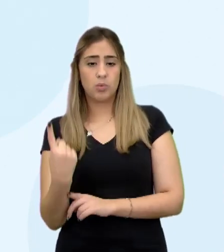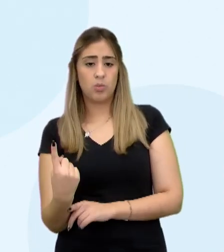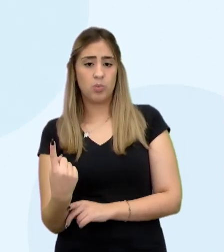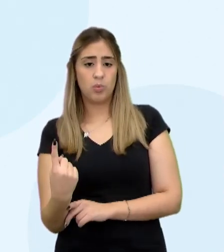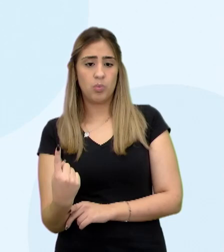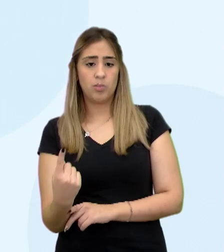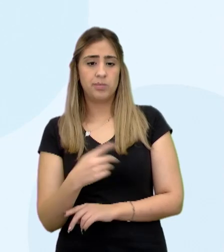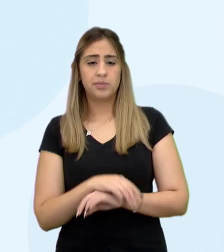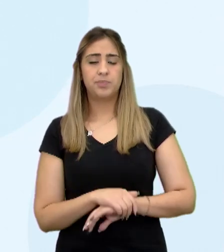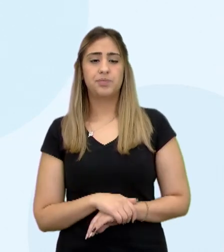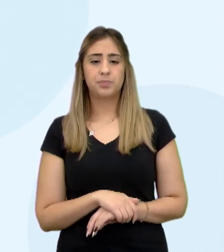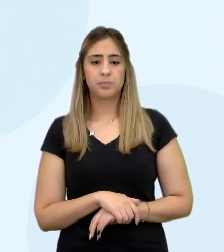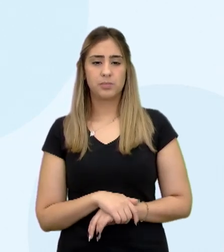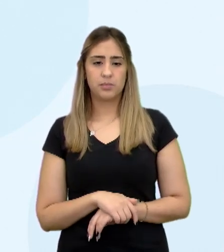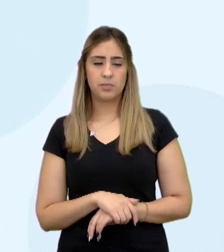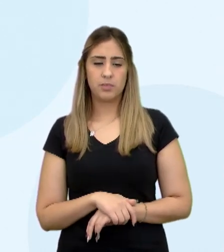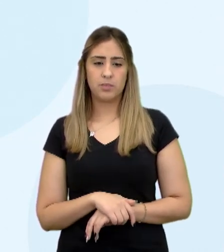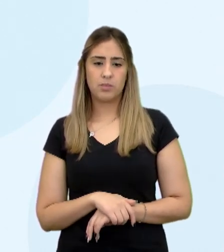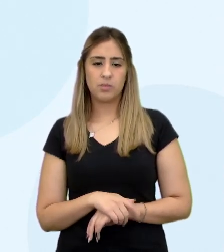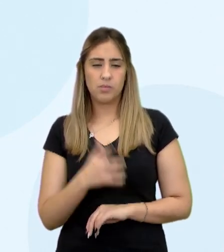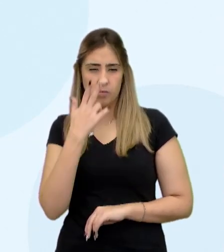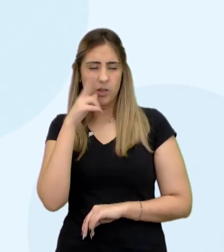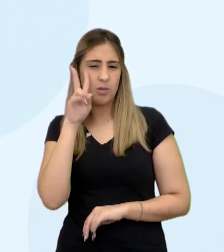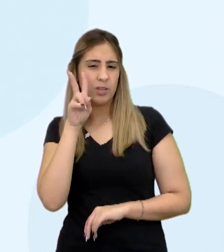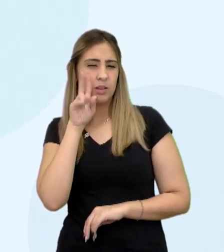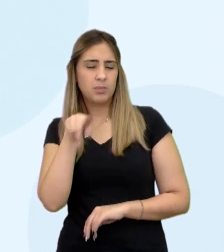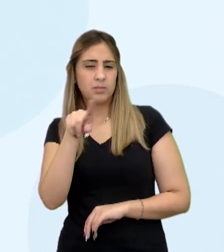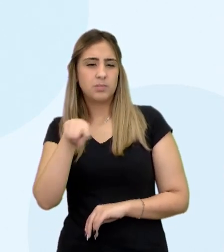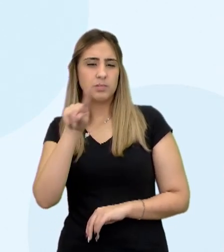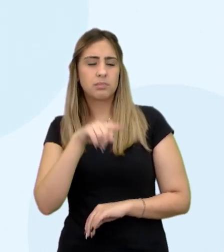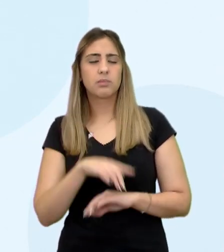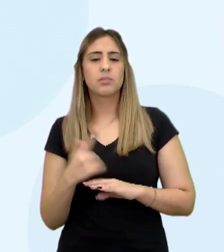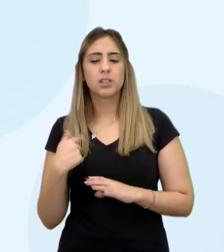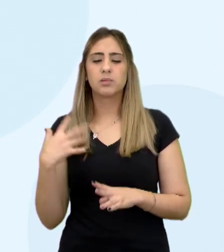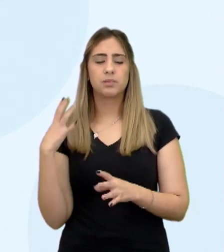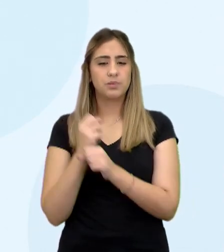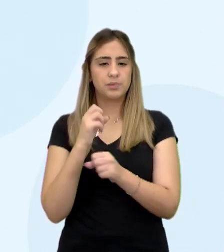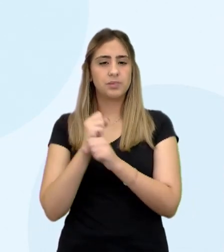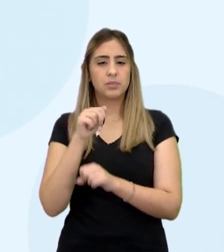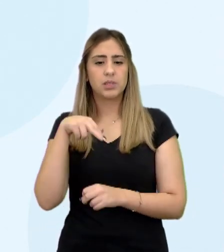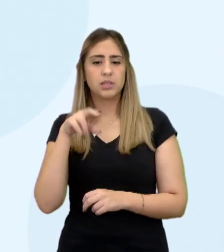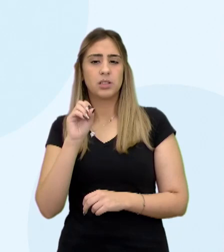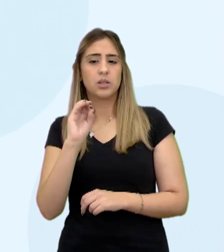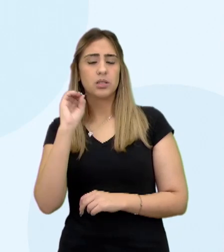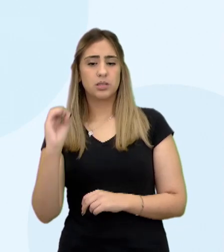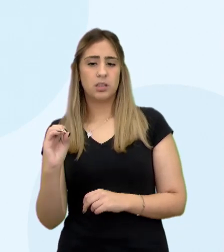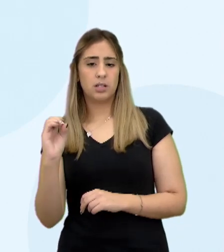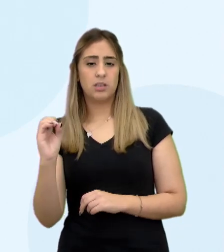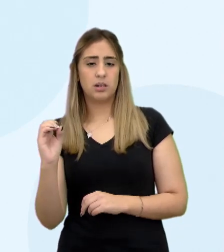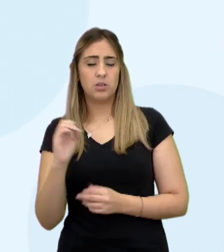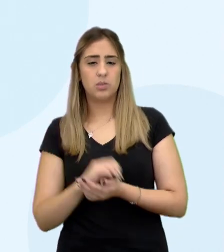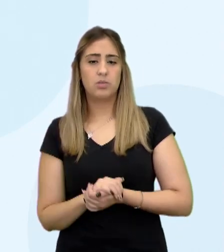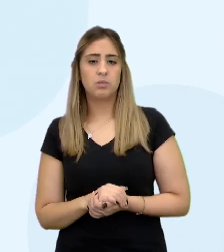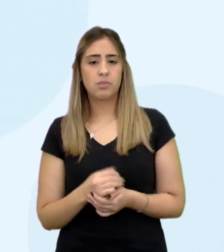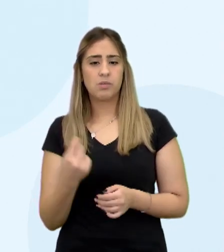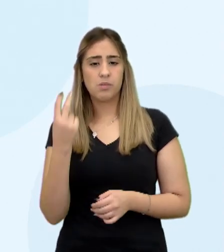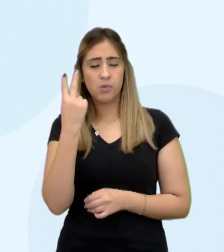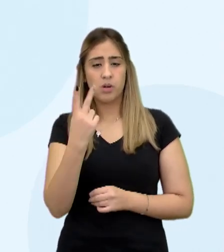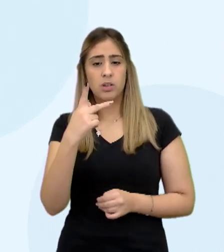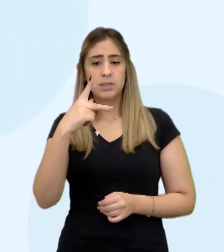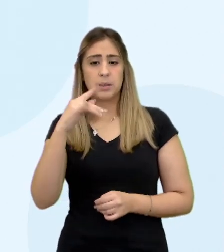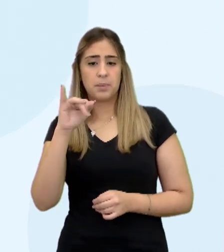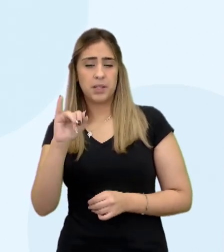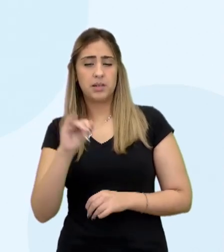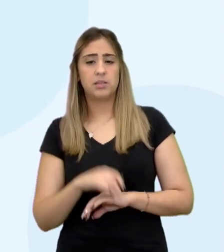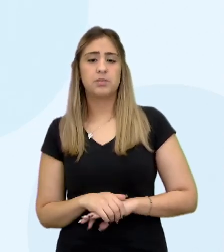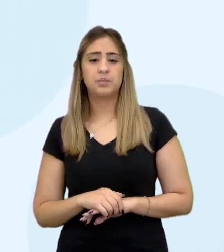este pedaço vale menos 1? Eu acho que eu lembro disso. Então, quando a gente vai calcular seno de 0 radianos, de 2π e do